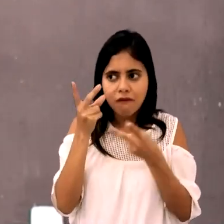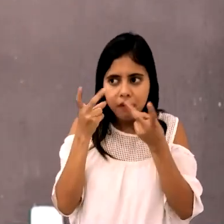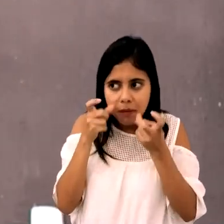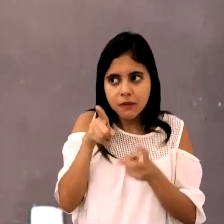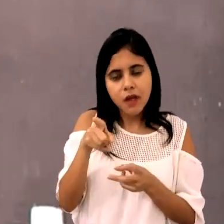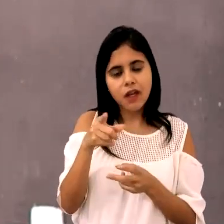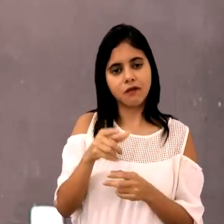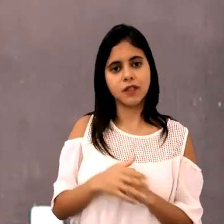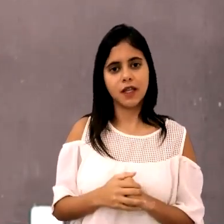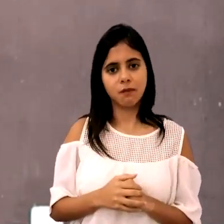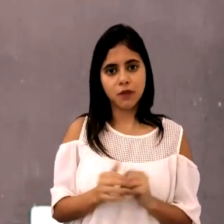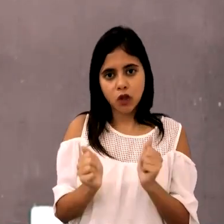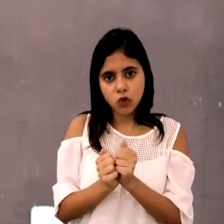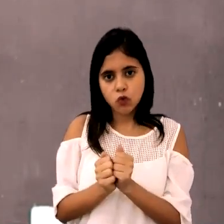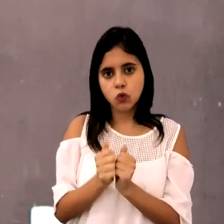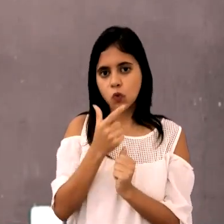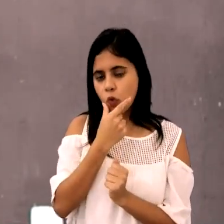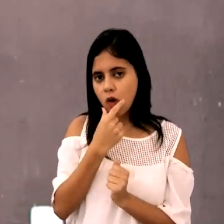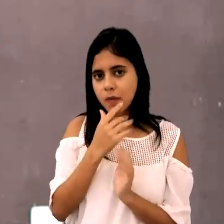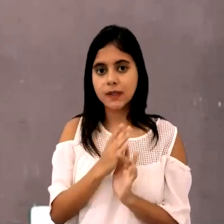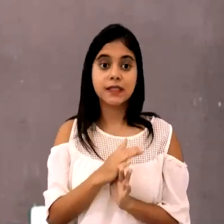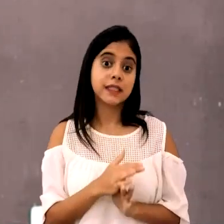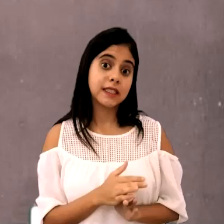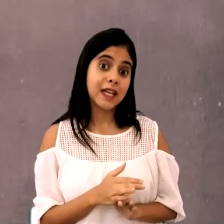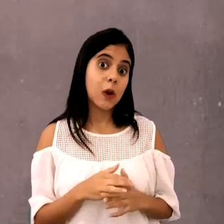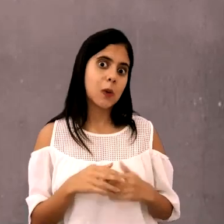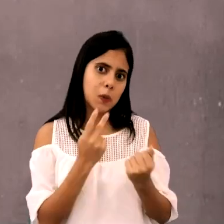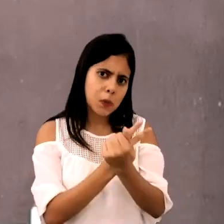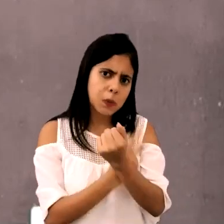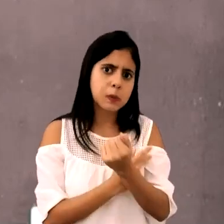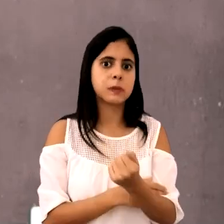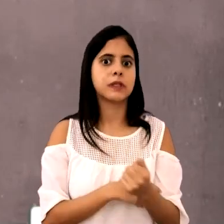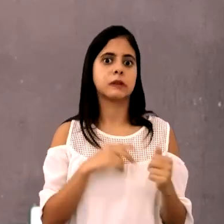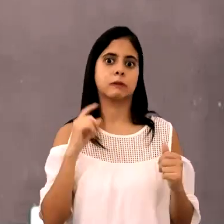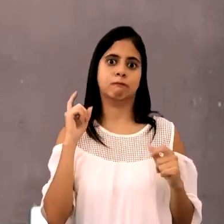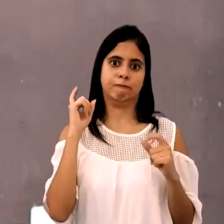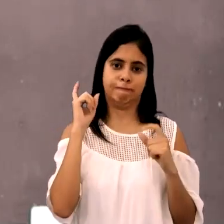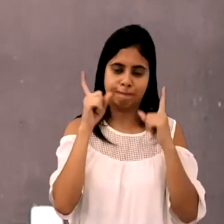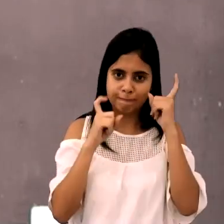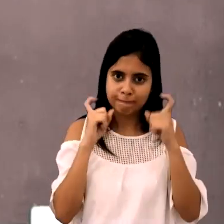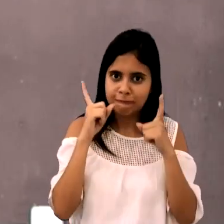acontecendo. Esse é o plano. Olha só que plano elaborado.